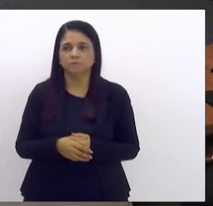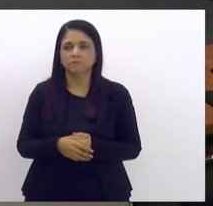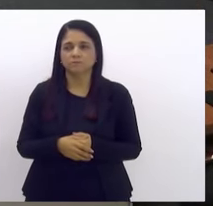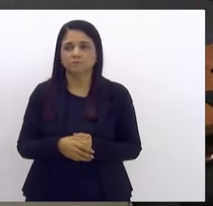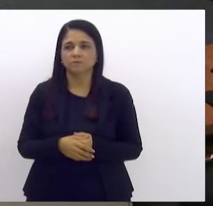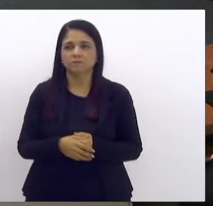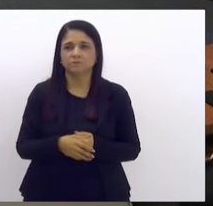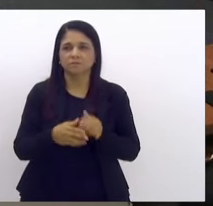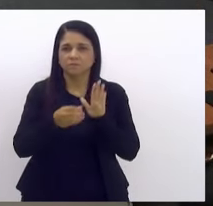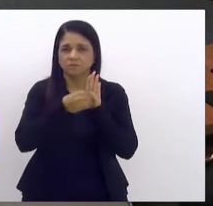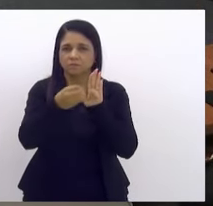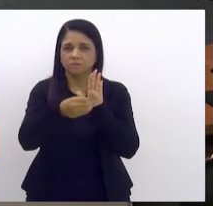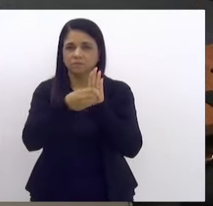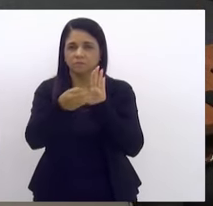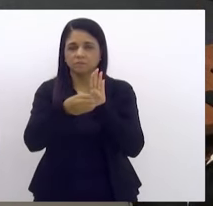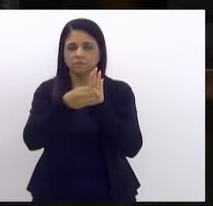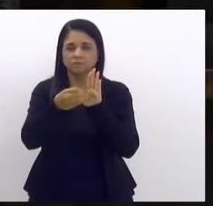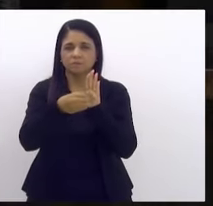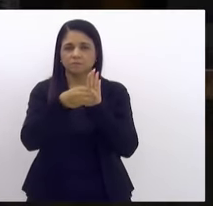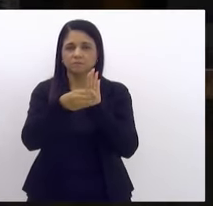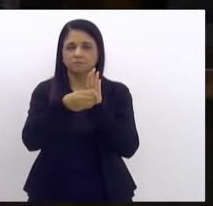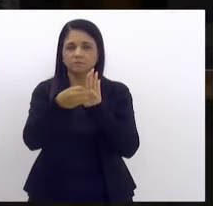Com os pareceres emitidos,